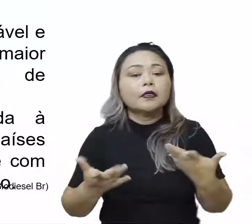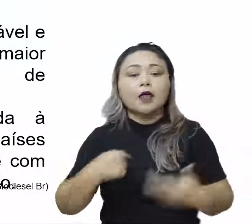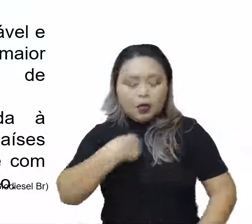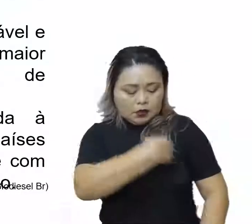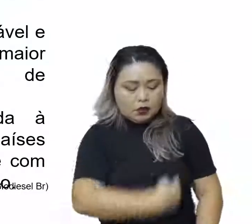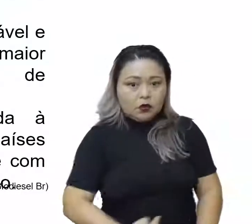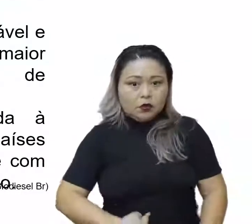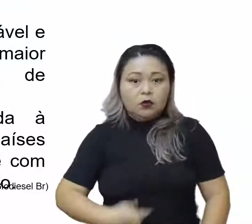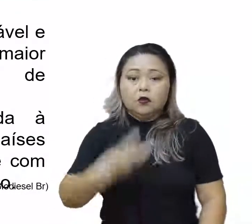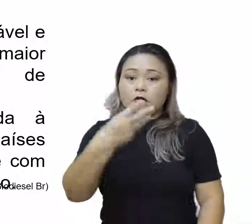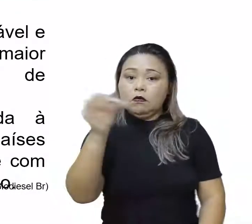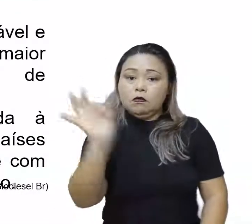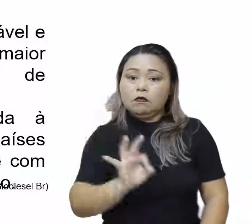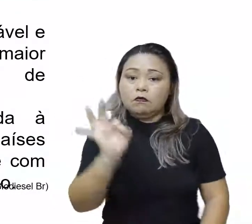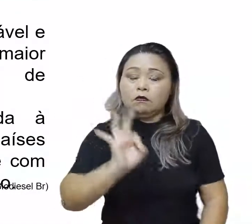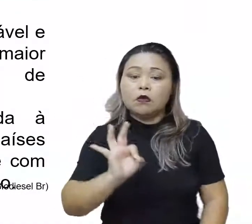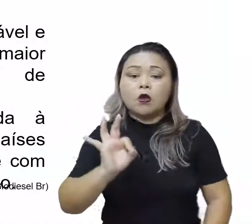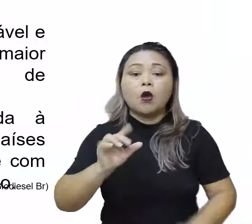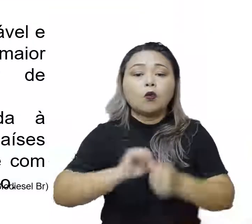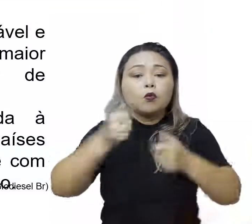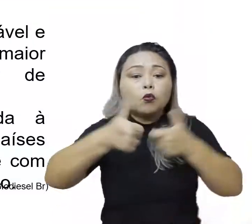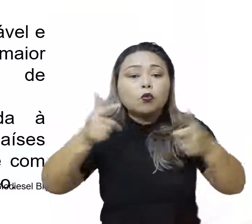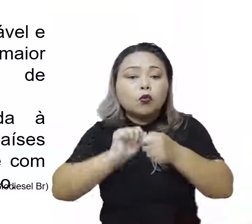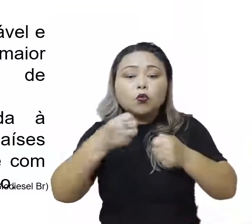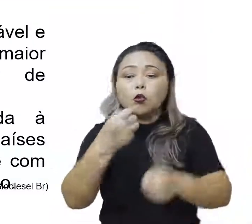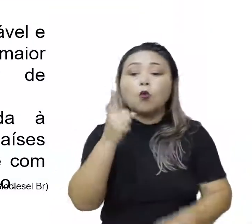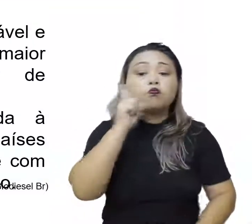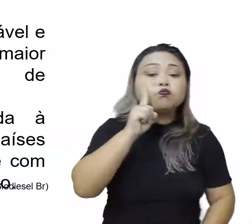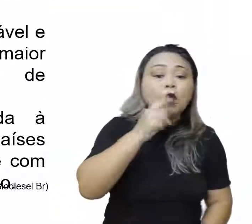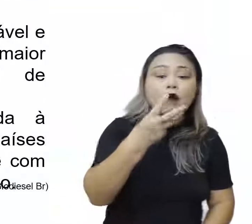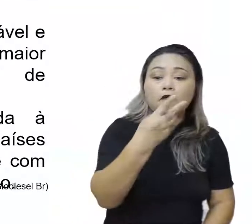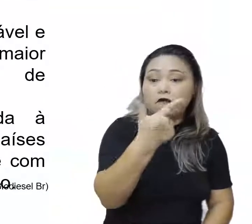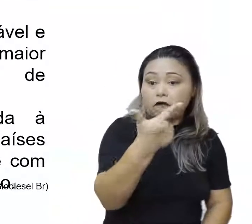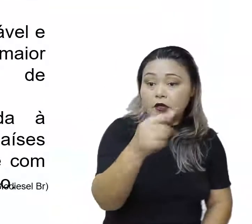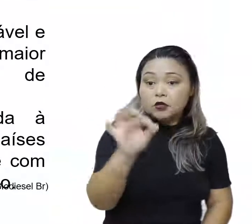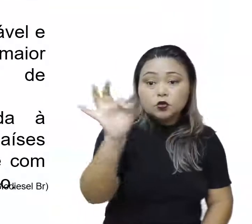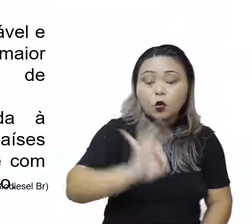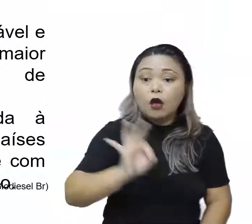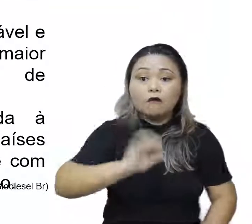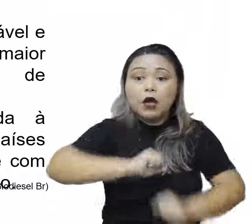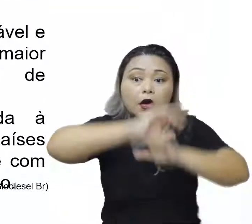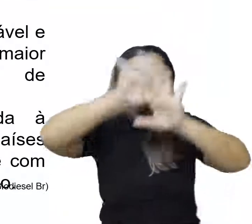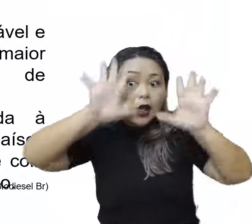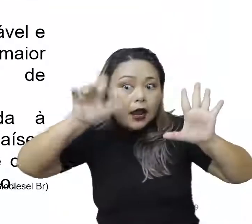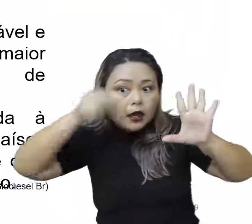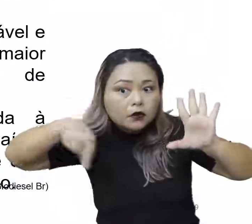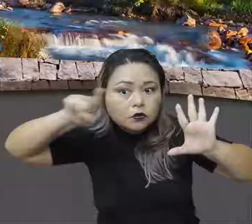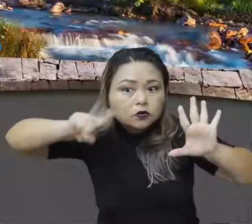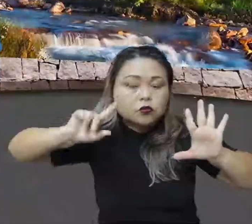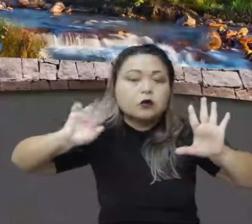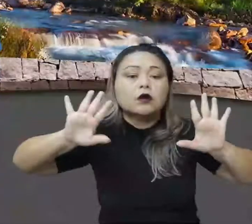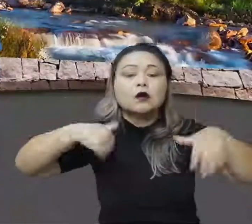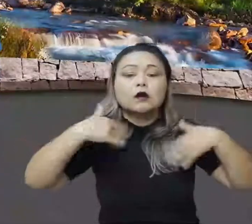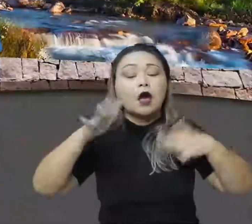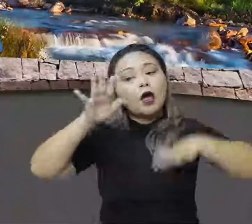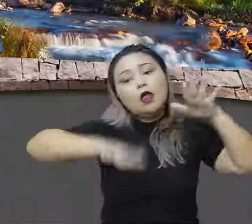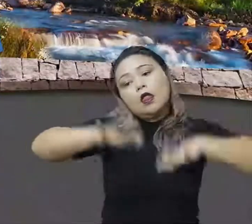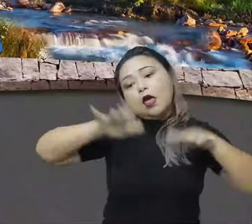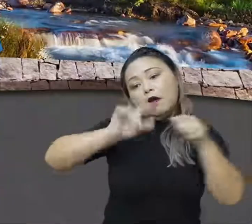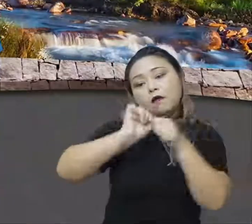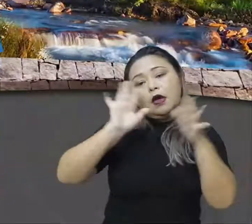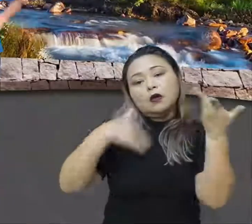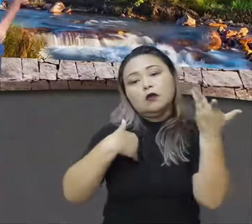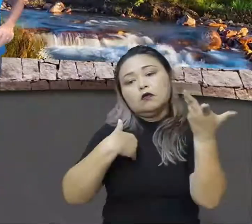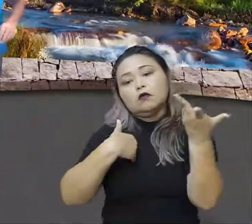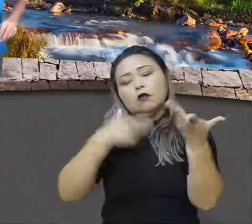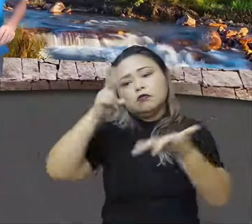China respondeu por 36% desse aumento e os Estados Unidos por 24%. Deixar isso bem claro, tá? Isso depende de cada um. Não vou nem